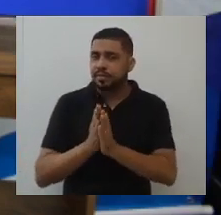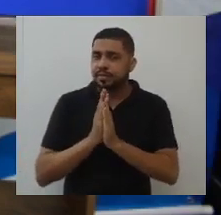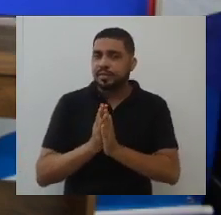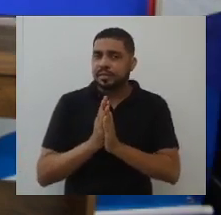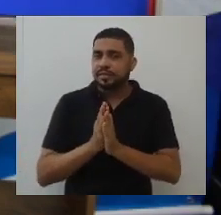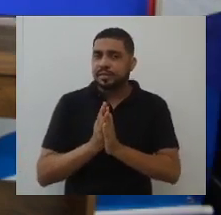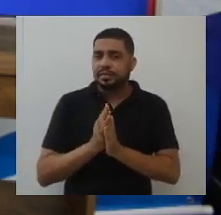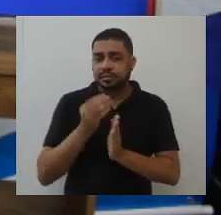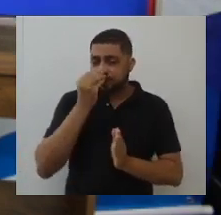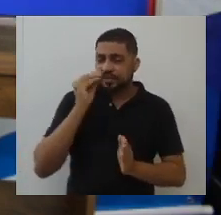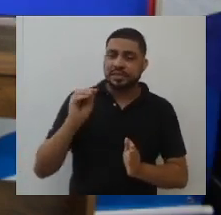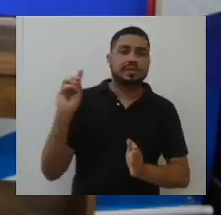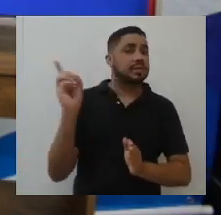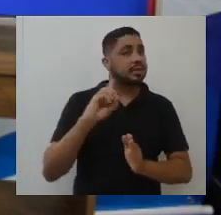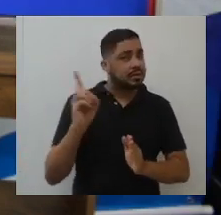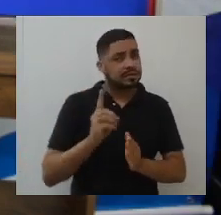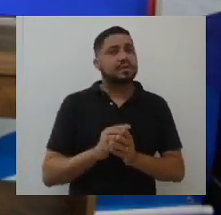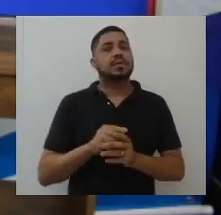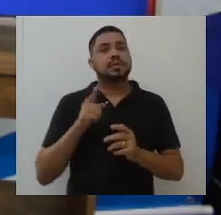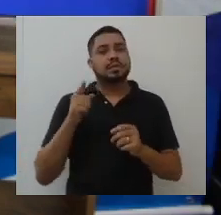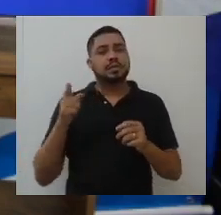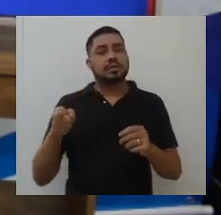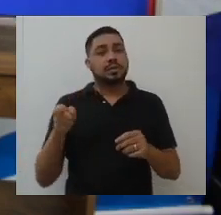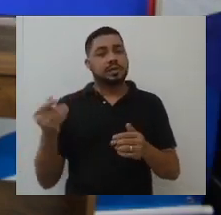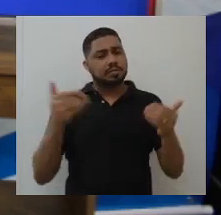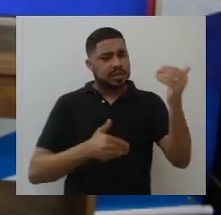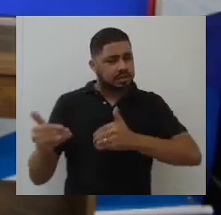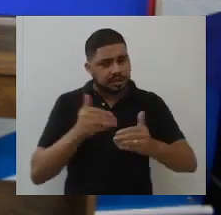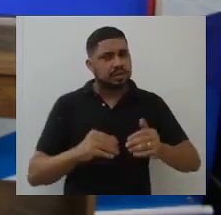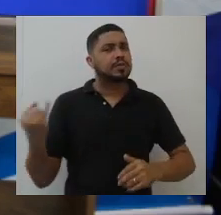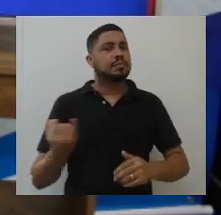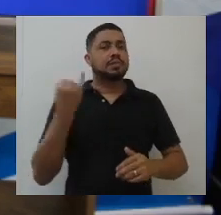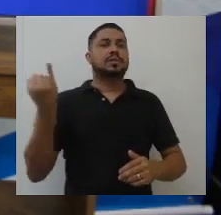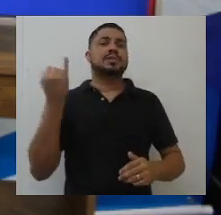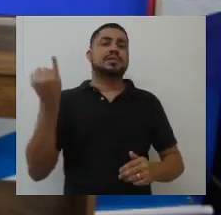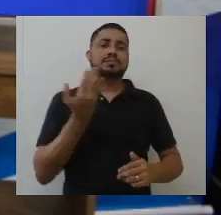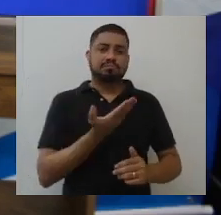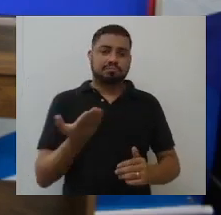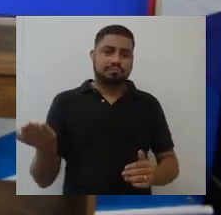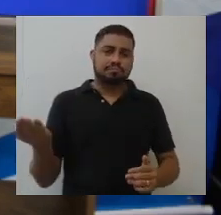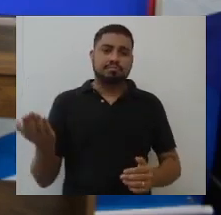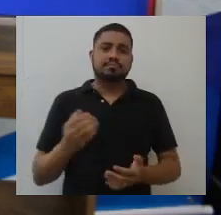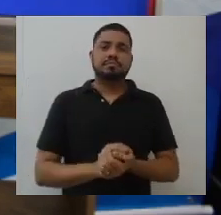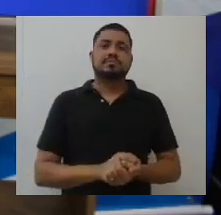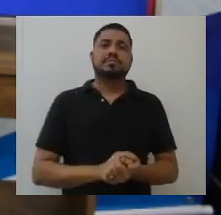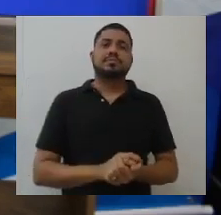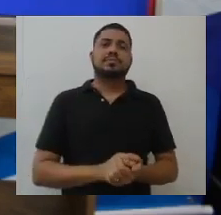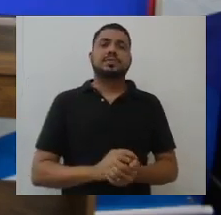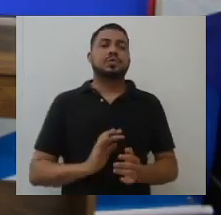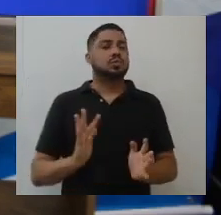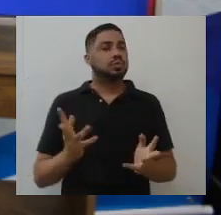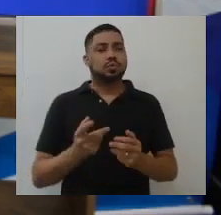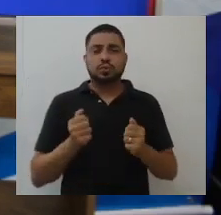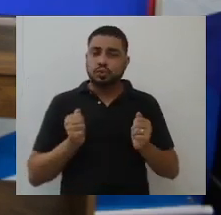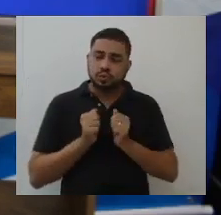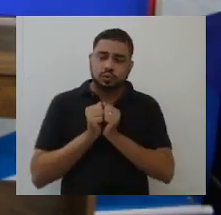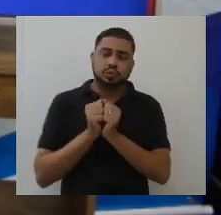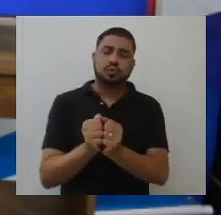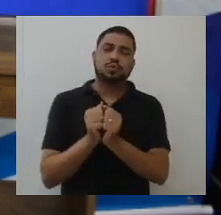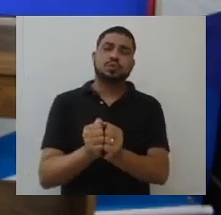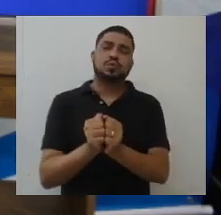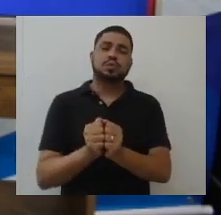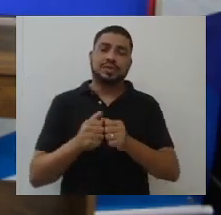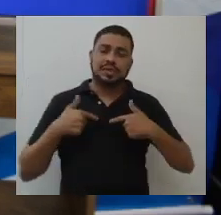não deixa de participar, que a tua participação é muito importante nesse momento, tá certo? Estamos todos juntos de verdade